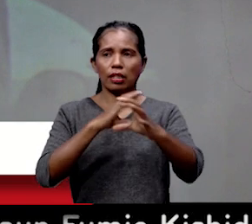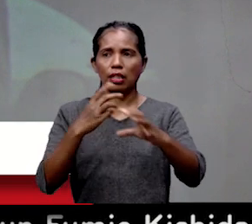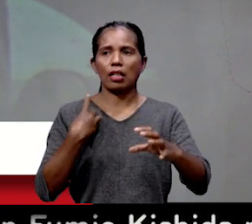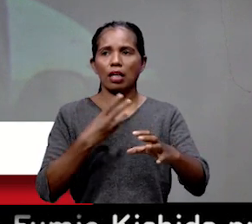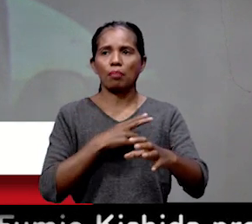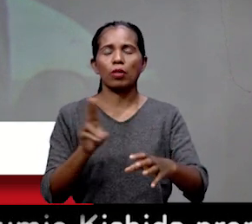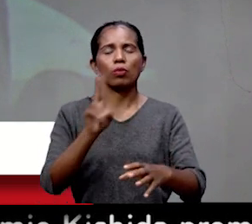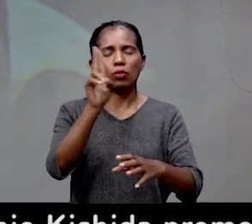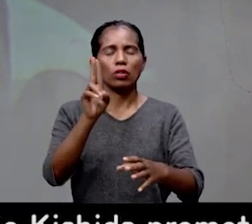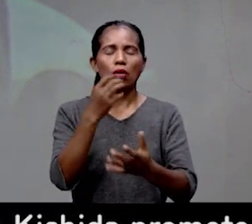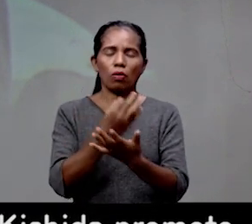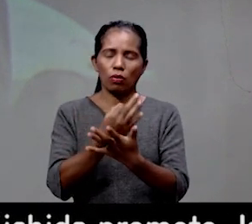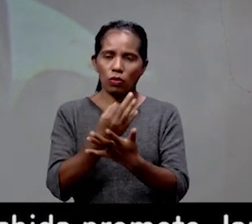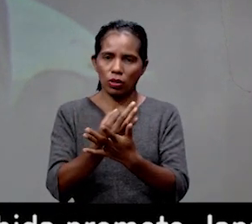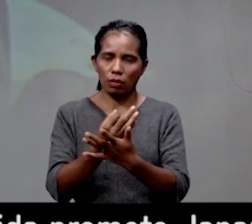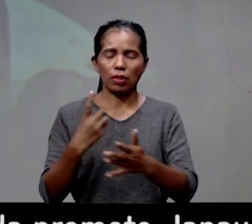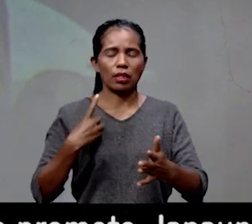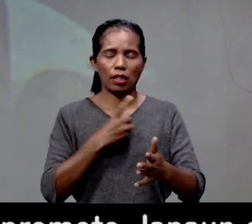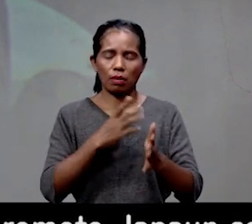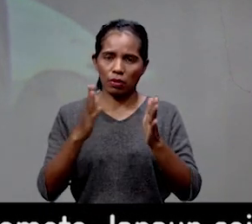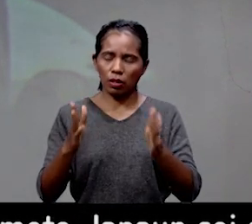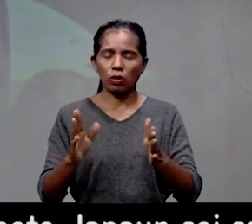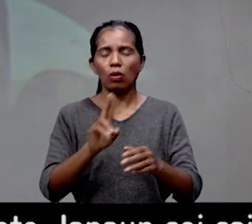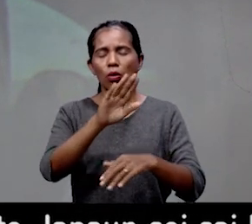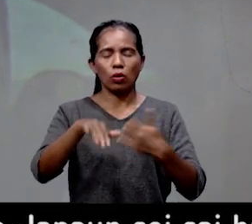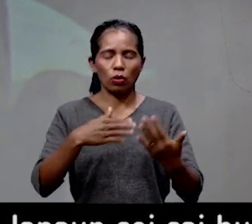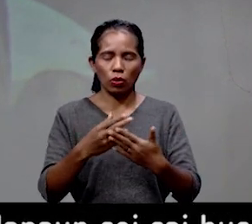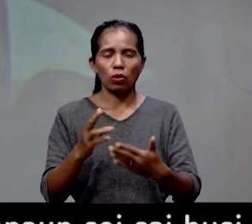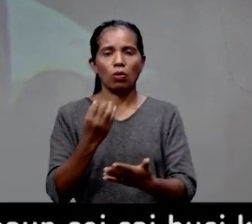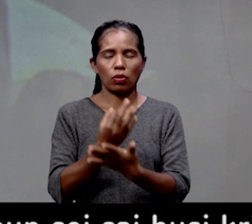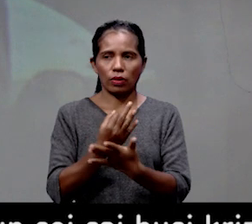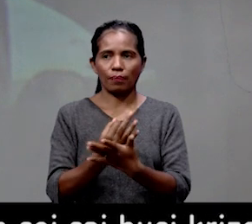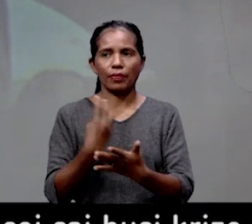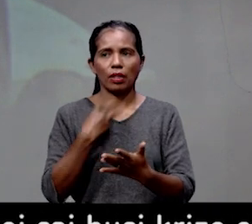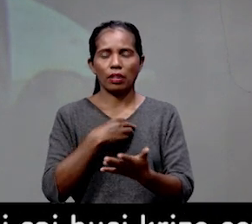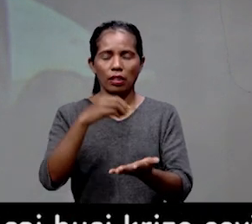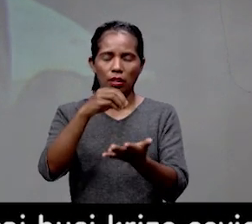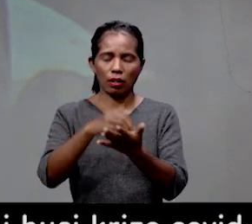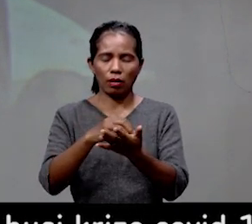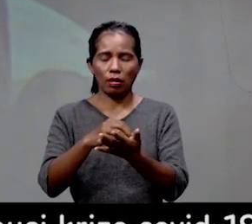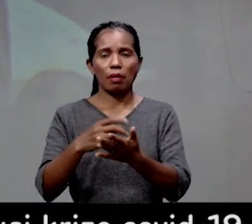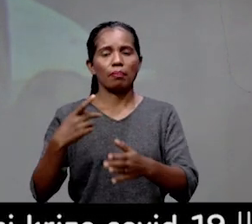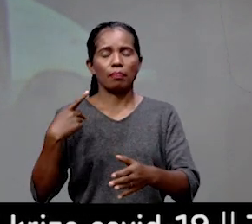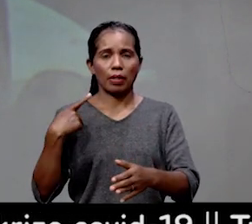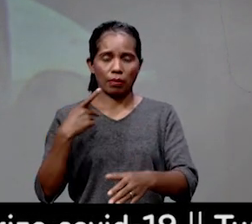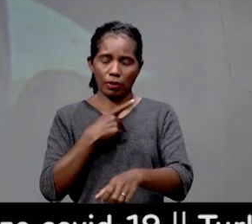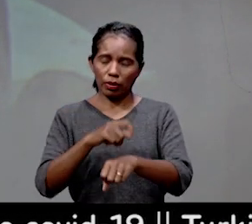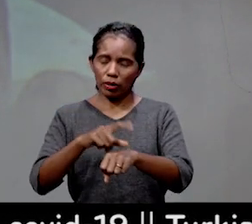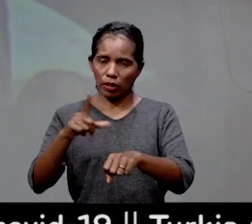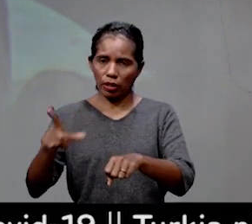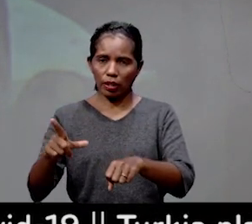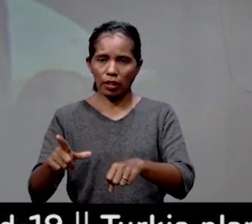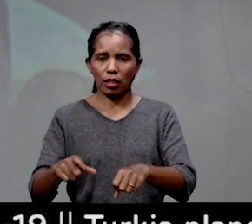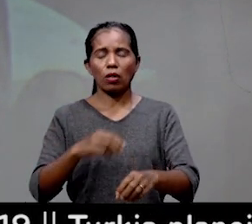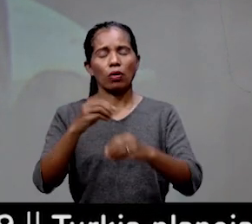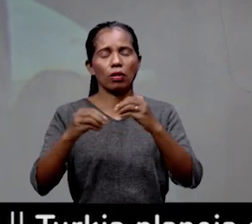os 1.500 de bem, deputado Ciro Toto Retang. Se a cara dignifica os órgãos, parlamento é órgão colegial. E matete parlamento nacional